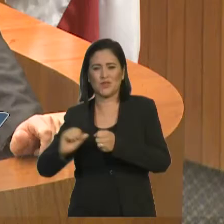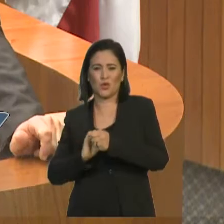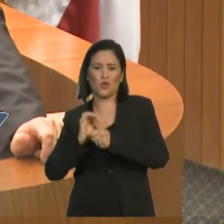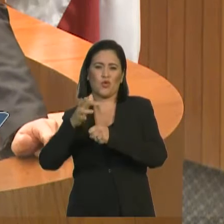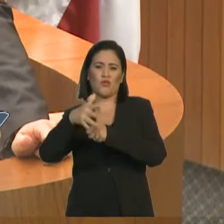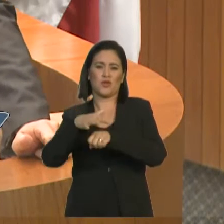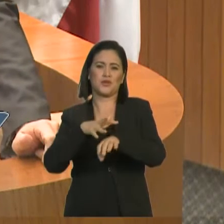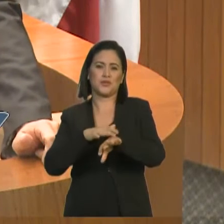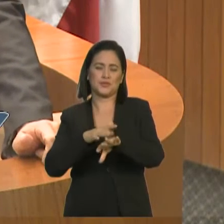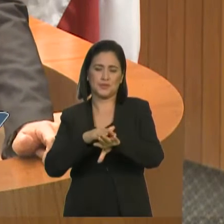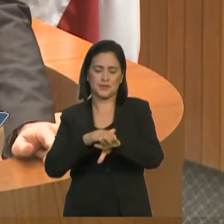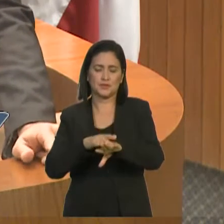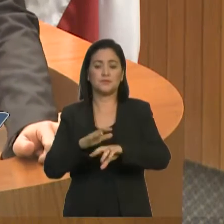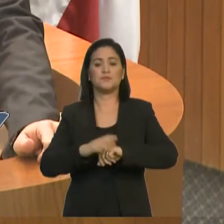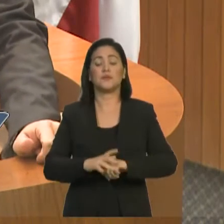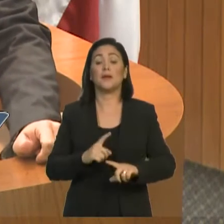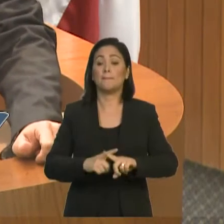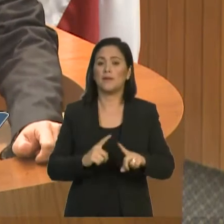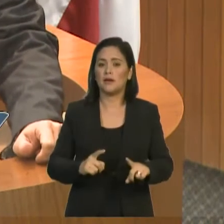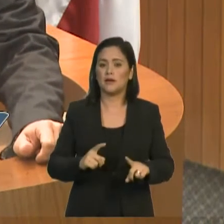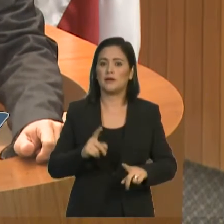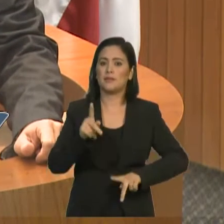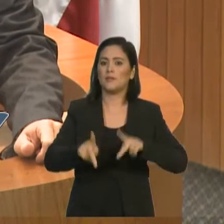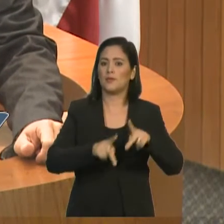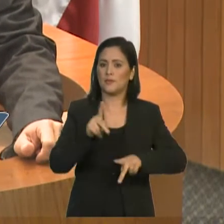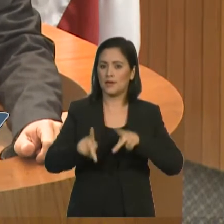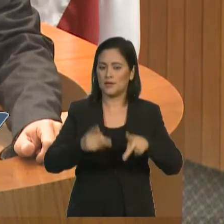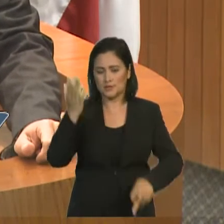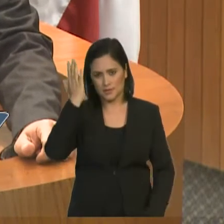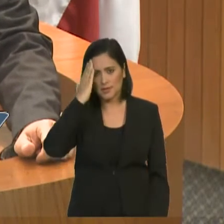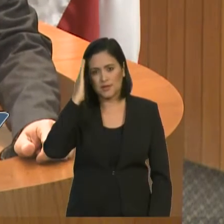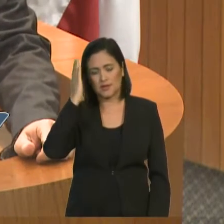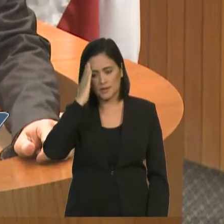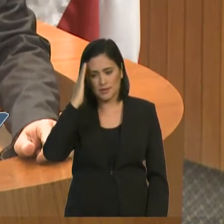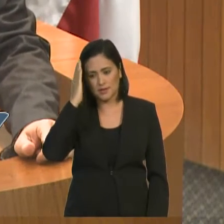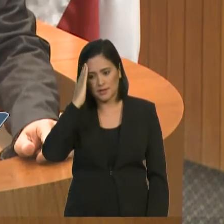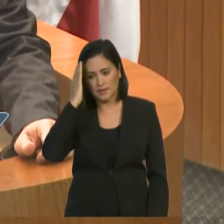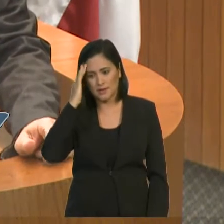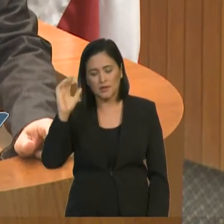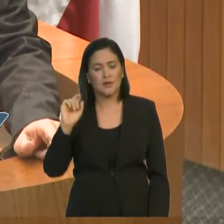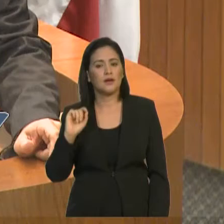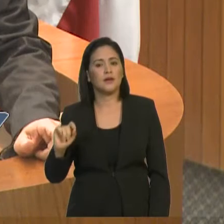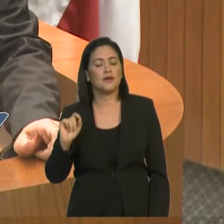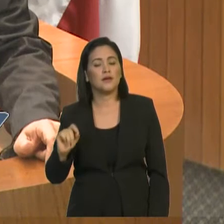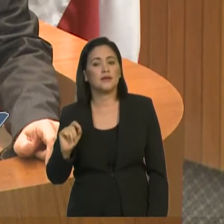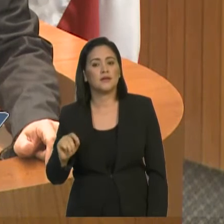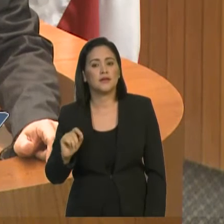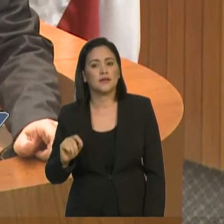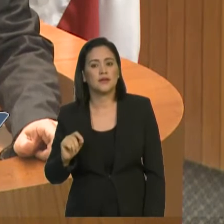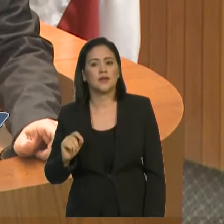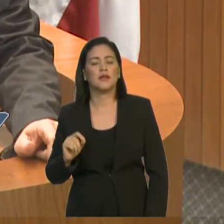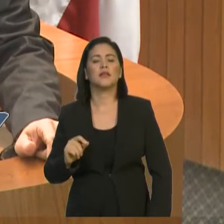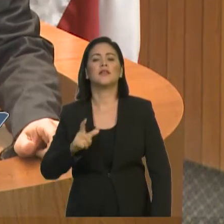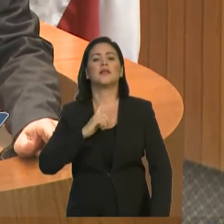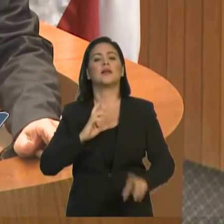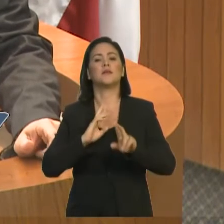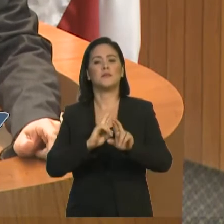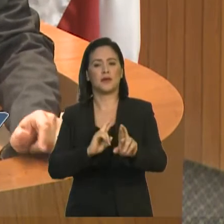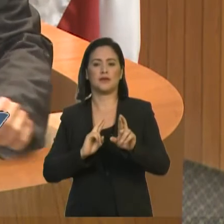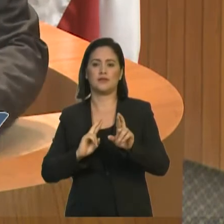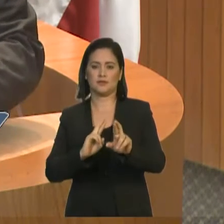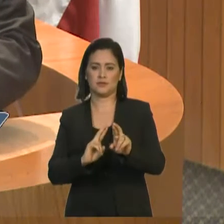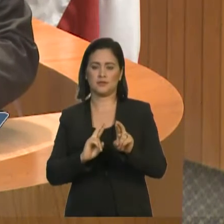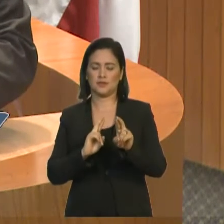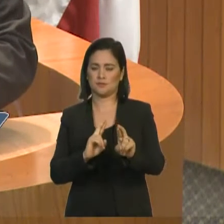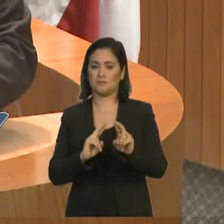população entendeu o nosso convite para esperançar. Esperançou, não ganhamos, mas deixamos a